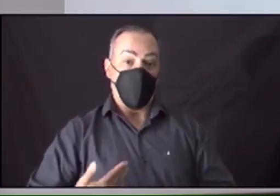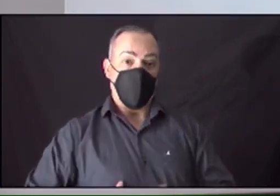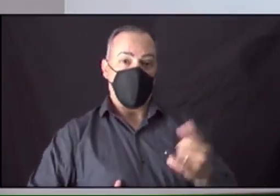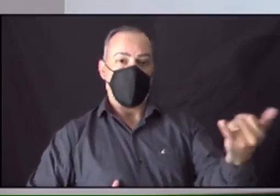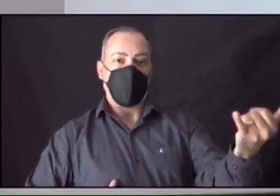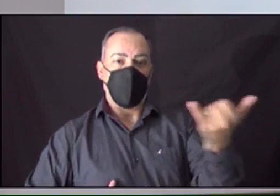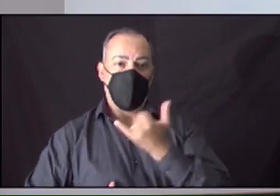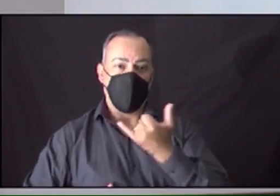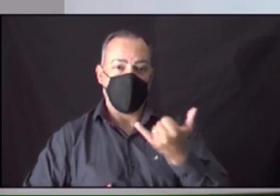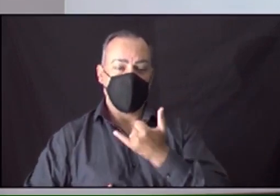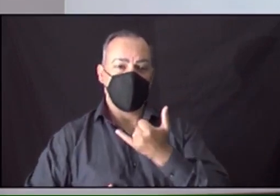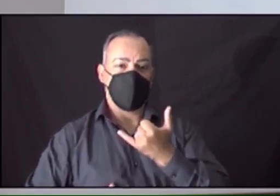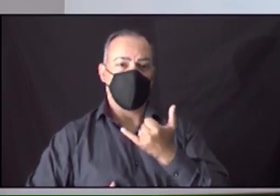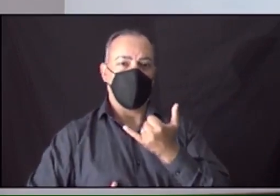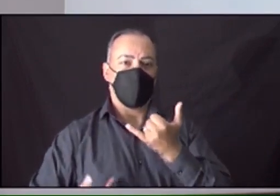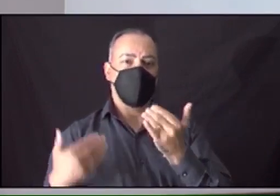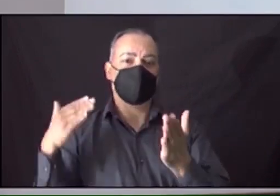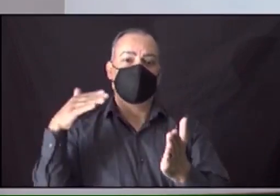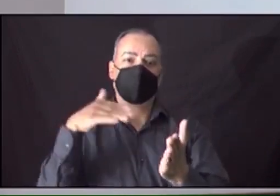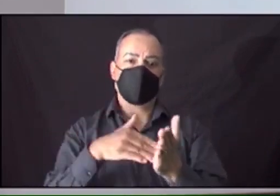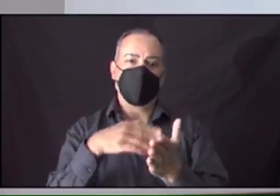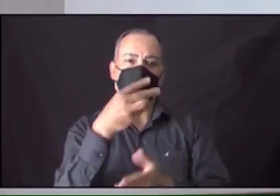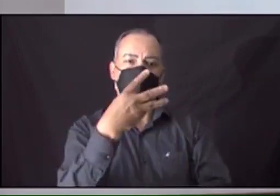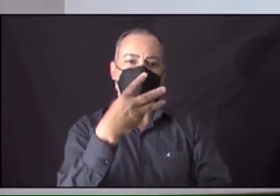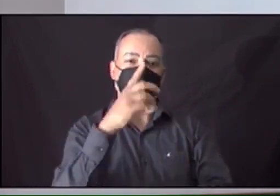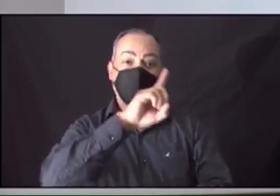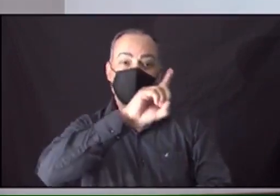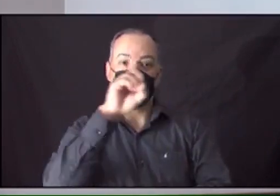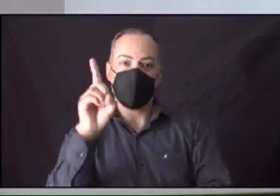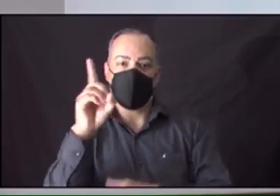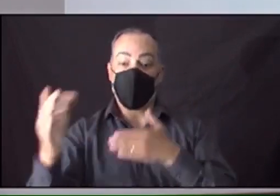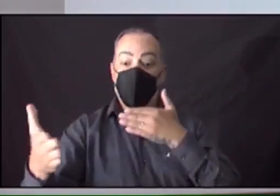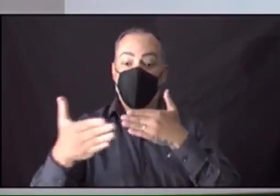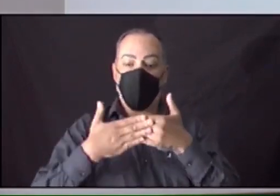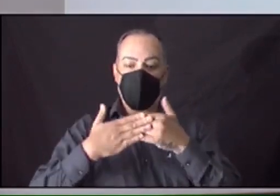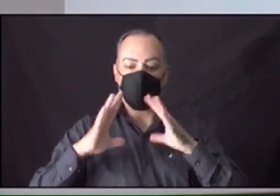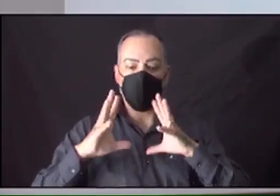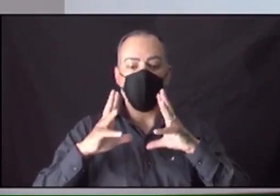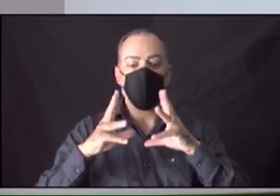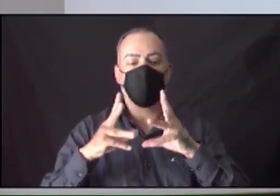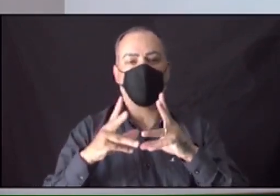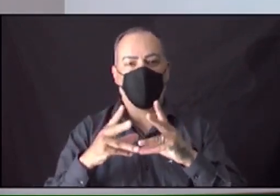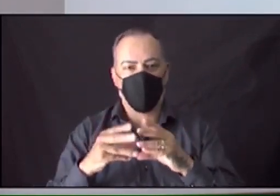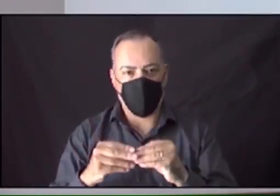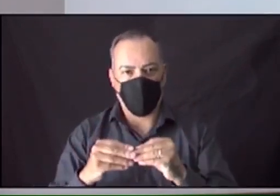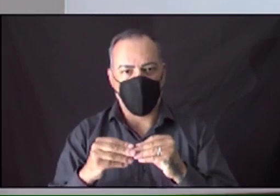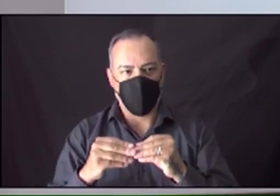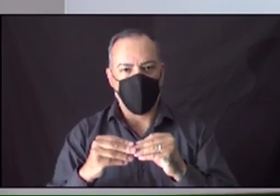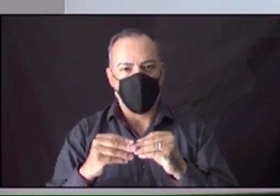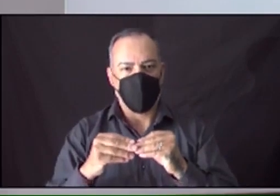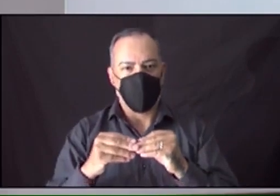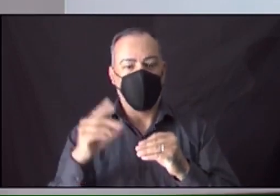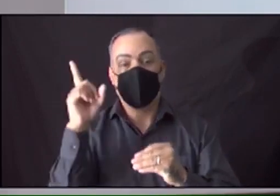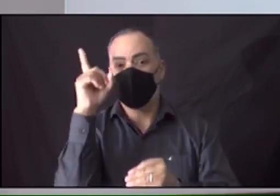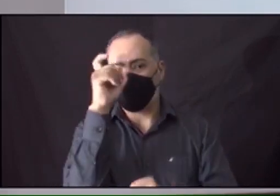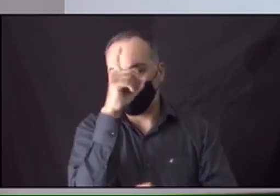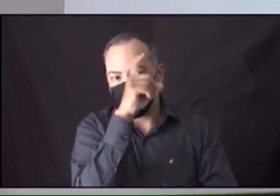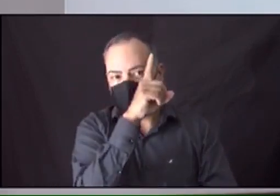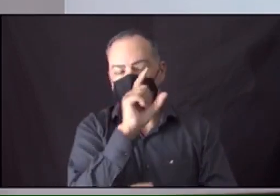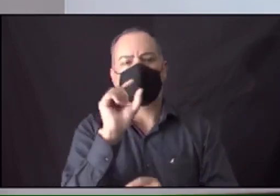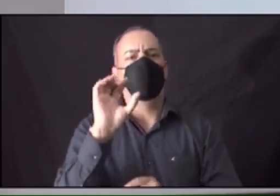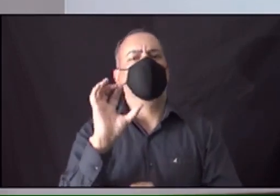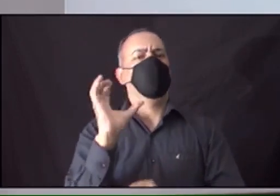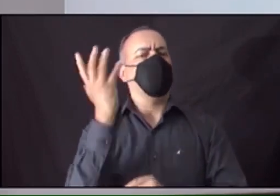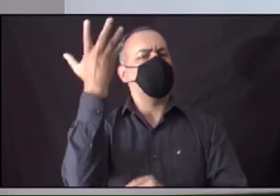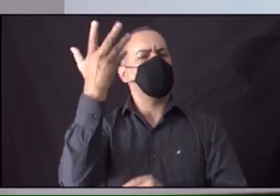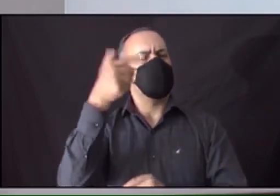gente veio, aqui foi os últimos 3 dias que nós fechamos total ali, que foi uma dificuldade muito grande. Então, o que aconteceu